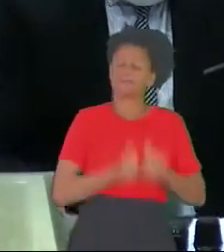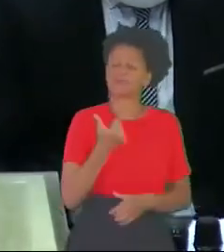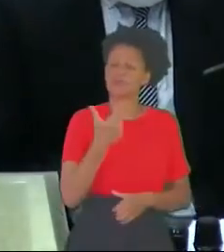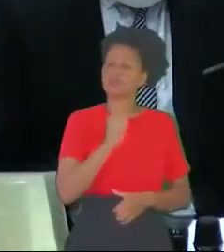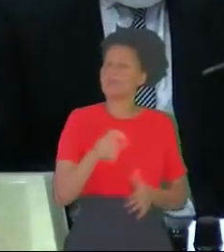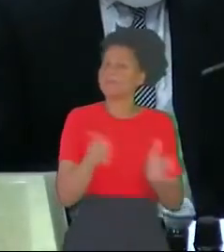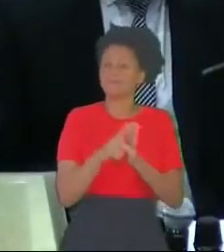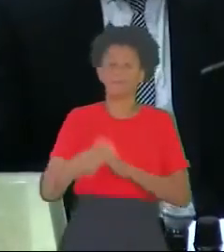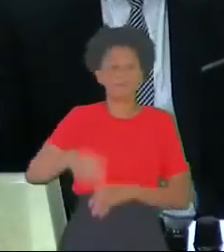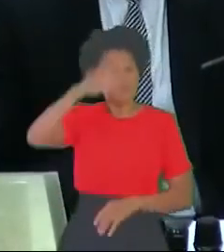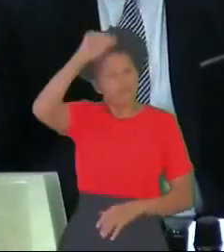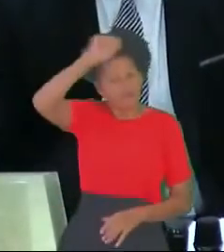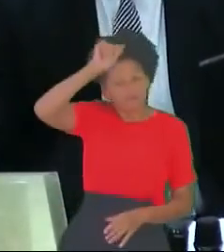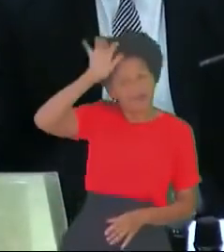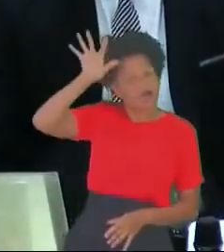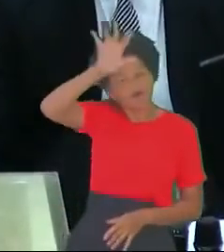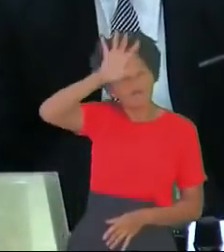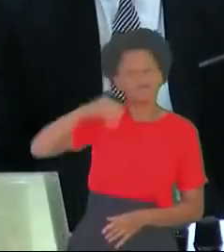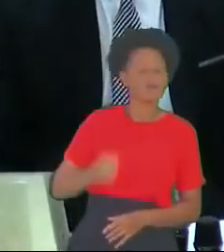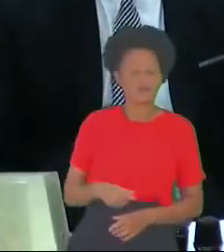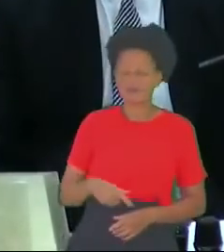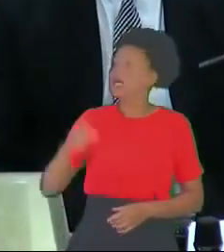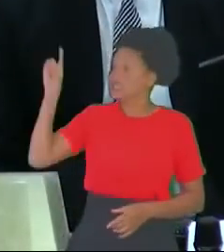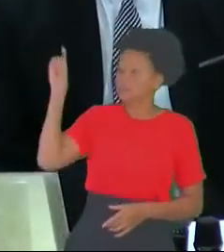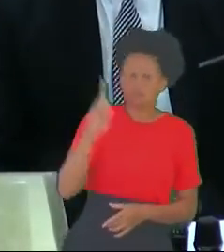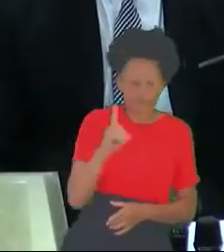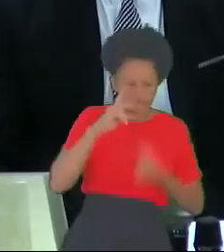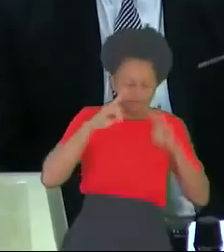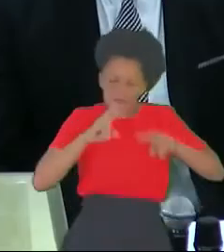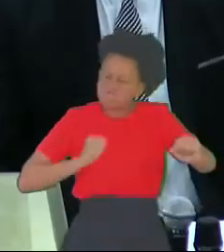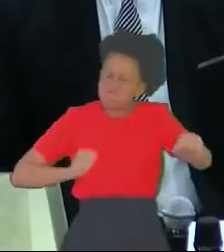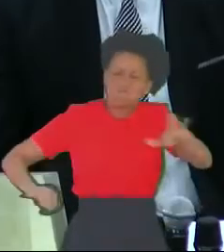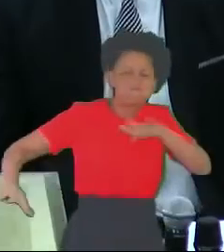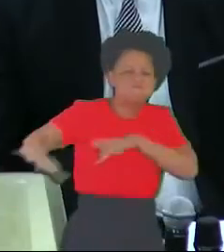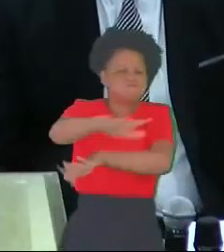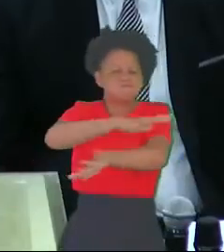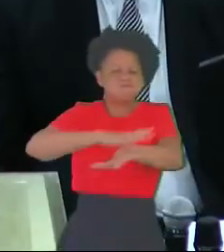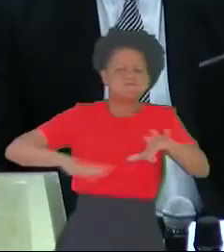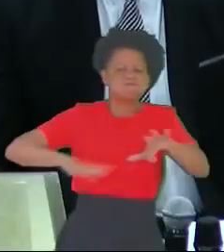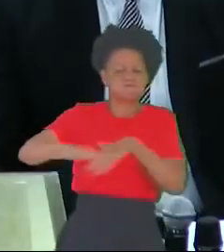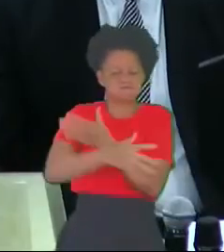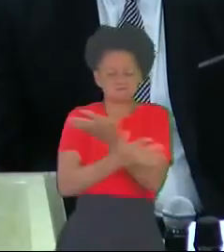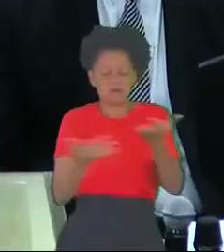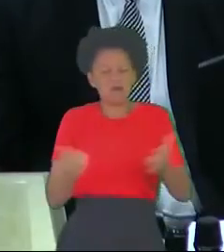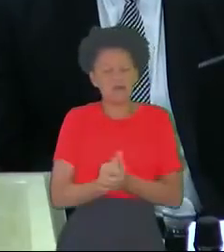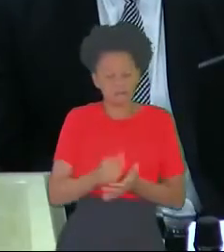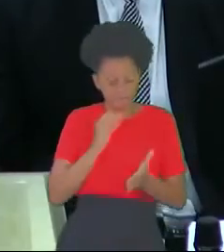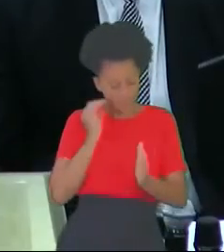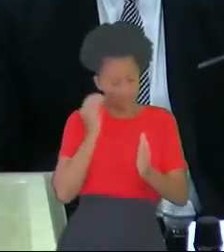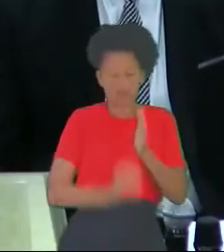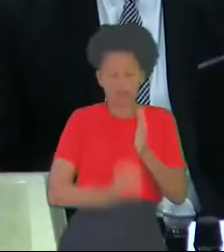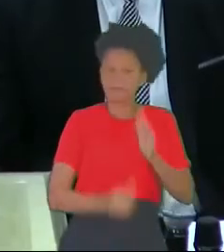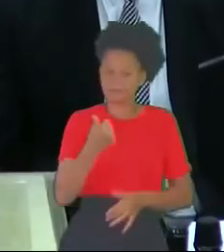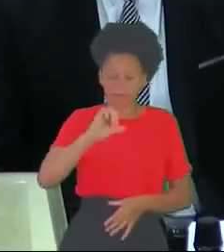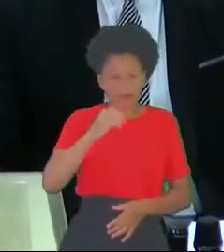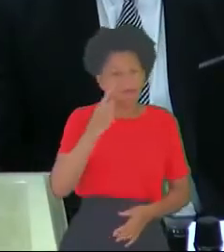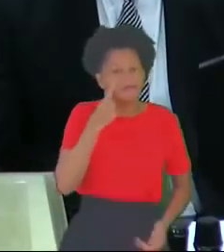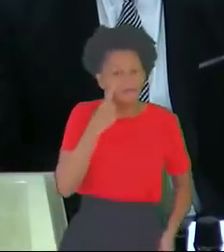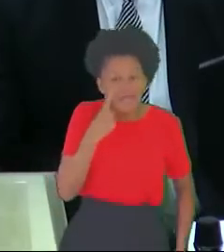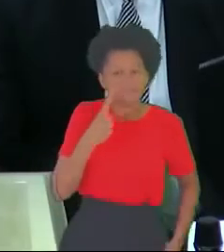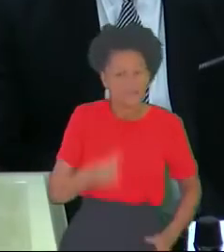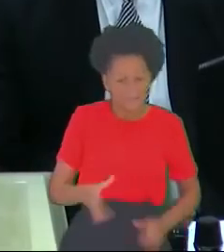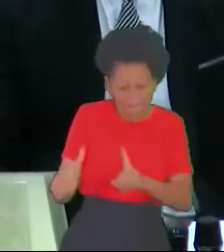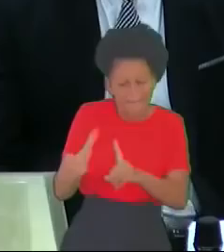avivamento. É o capítulo da visita de Deus. Agora veja o 19. Veja o 19, o